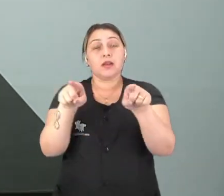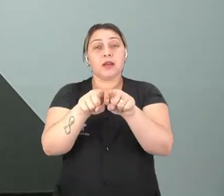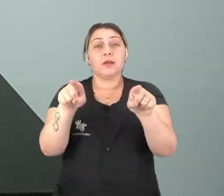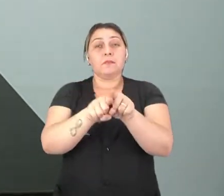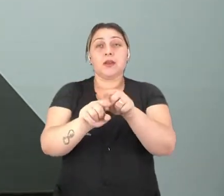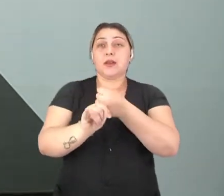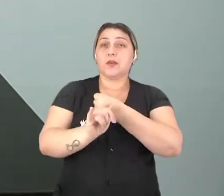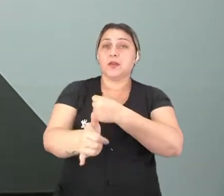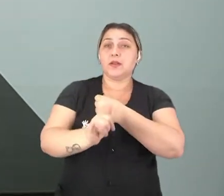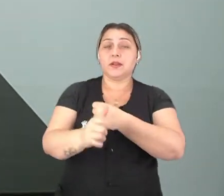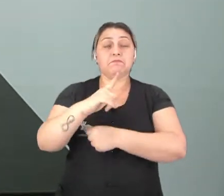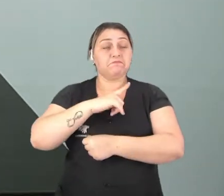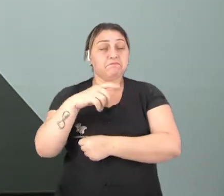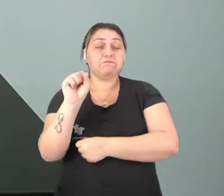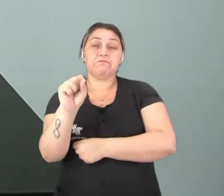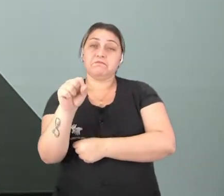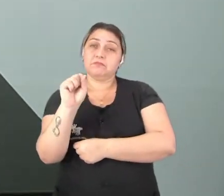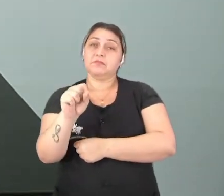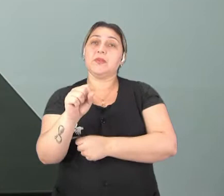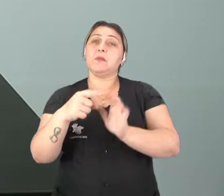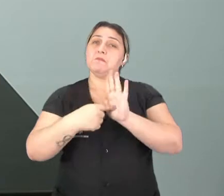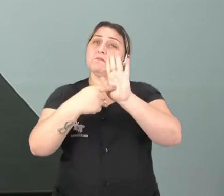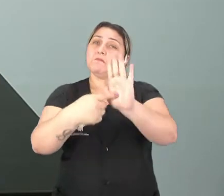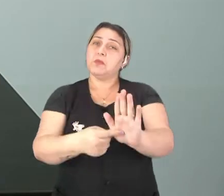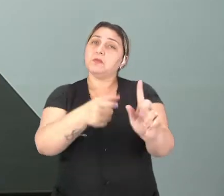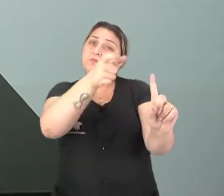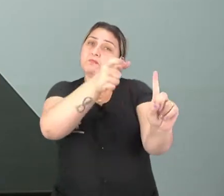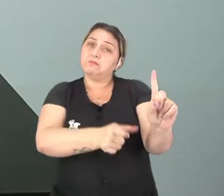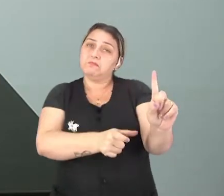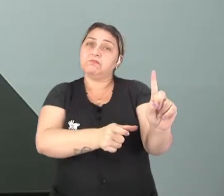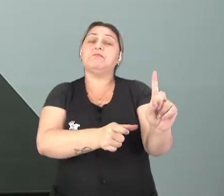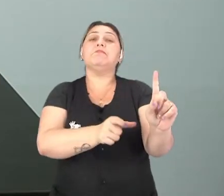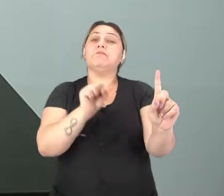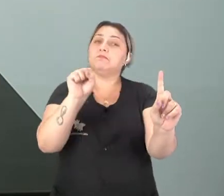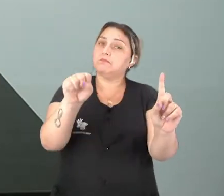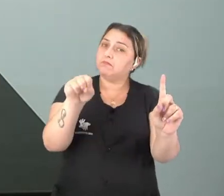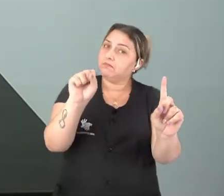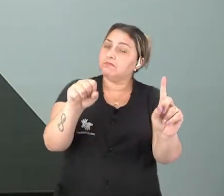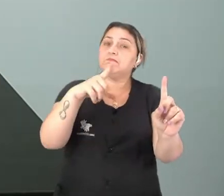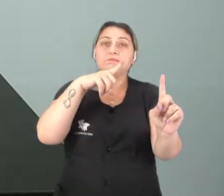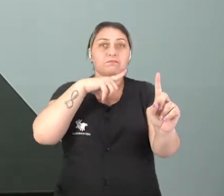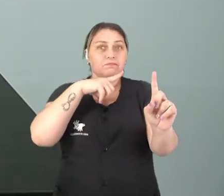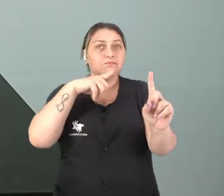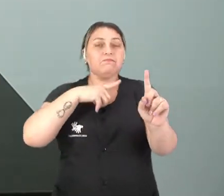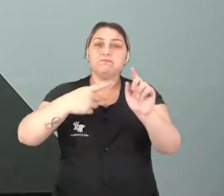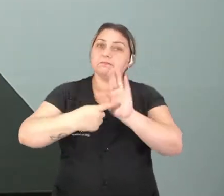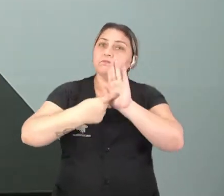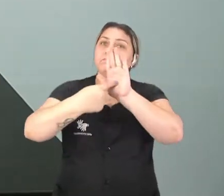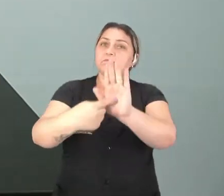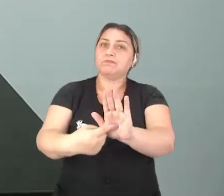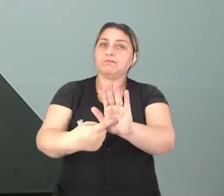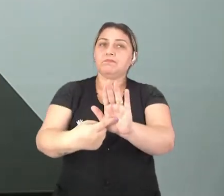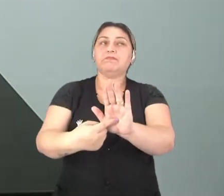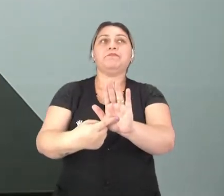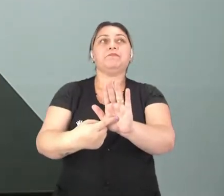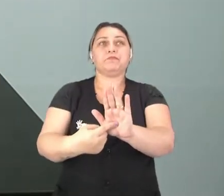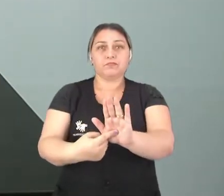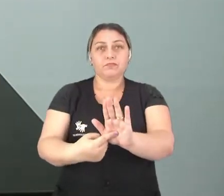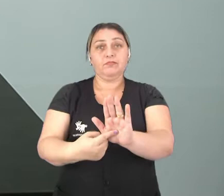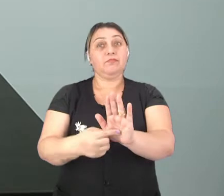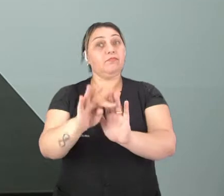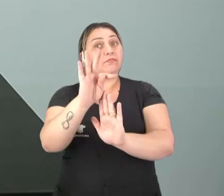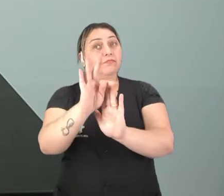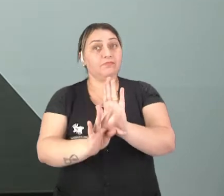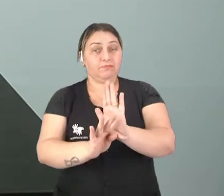ter crônicas que, sim, eles são destacados, né? Que eles têm esse destaque. Como é um